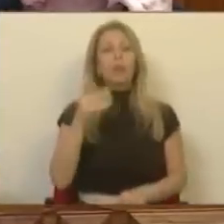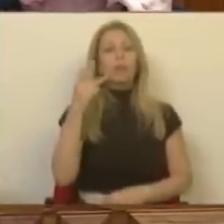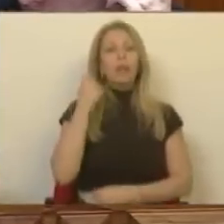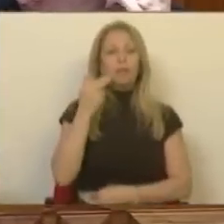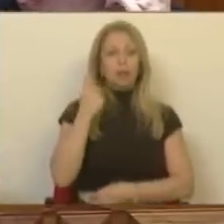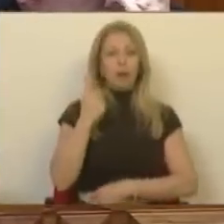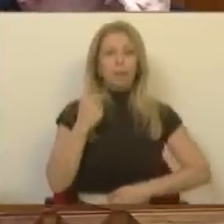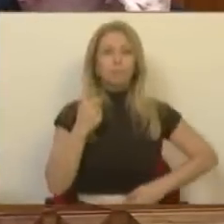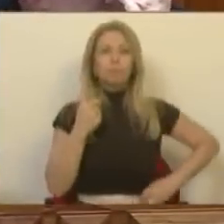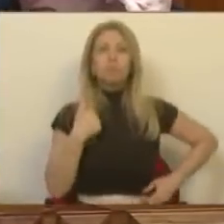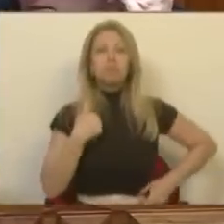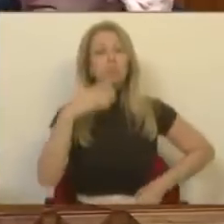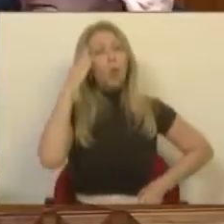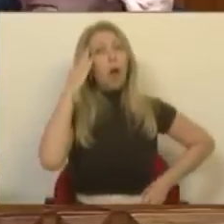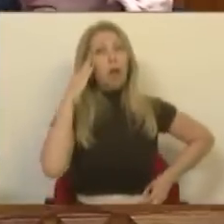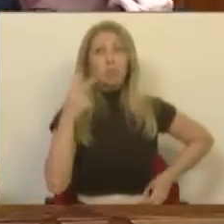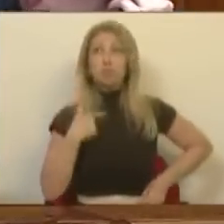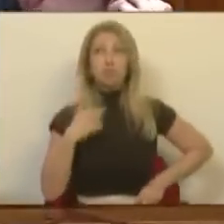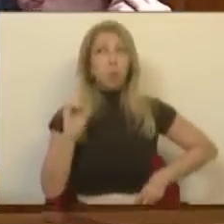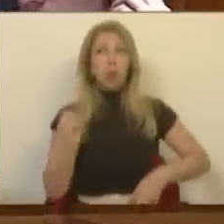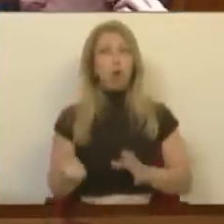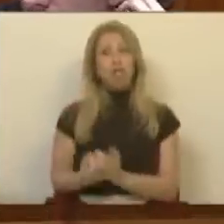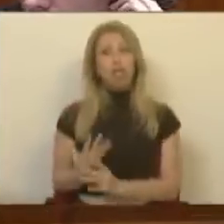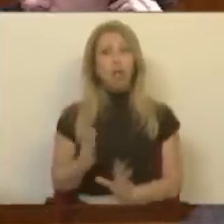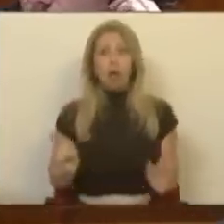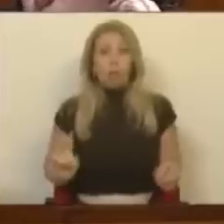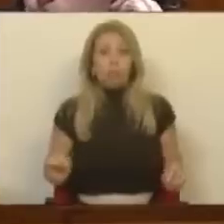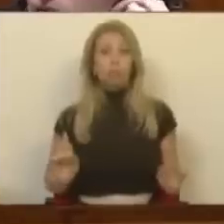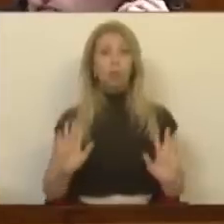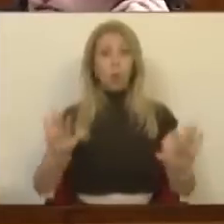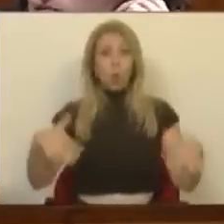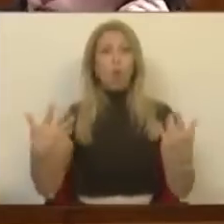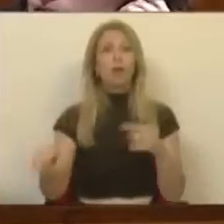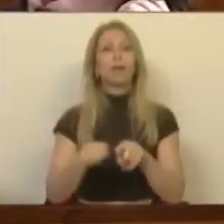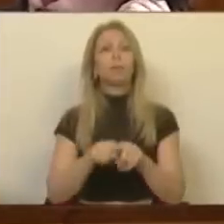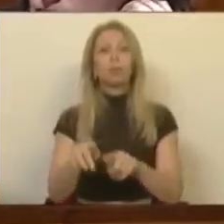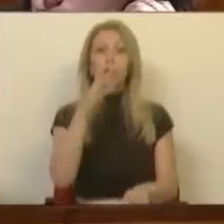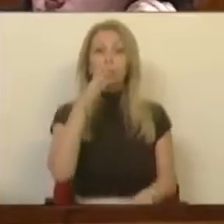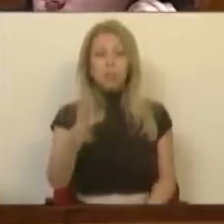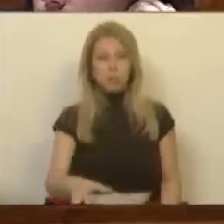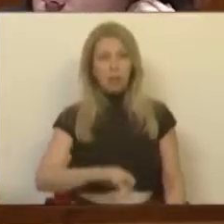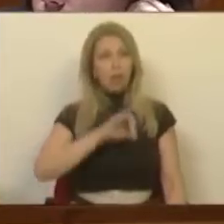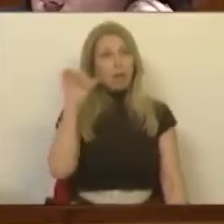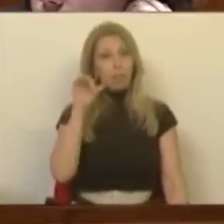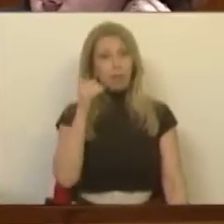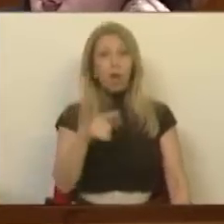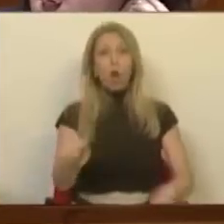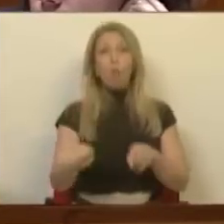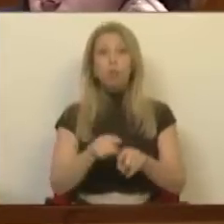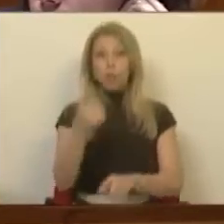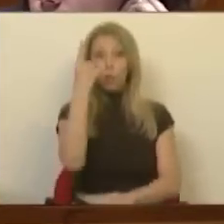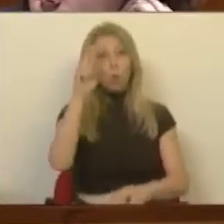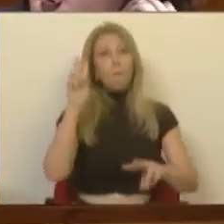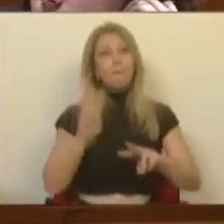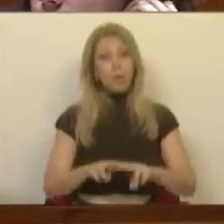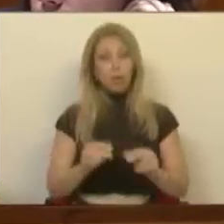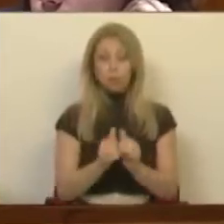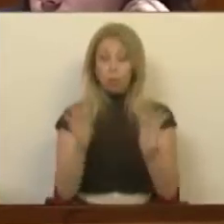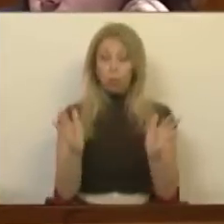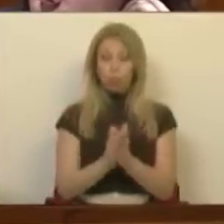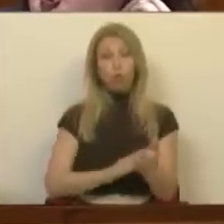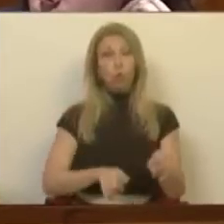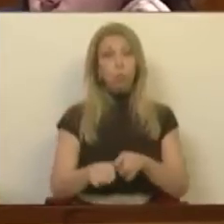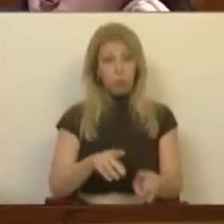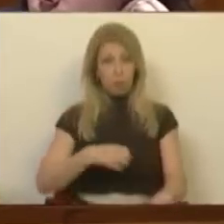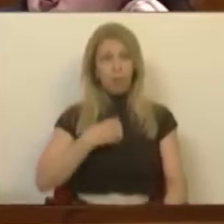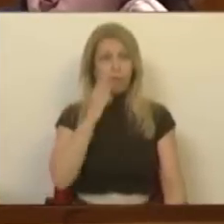creio que não serei particularmente original relativamente a qualquer político dizendo que sempre que um político é preso todos os políticos têm a ver com